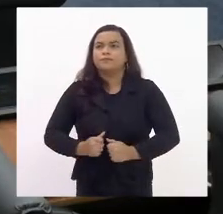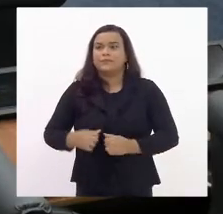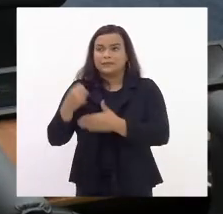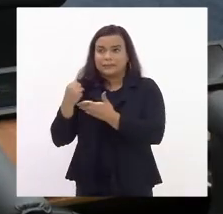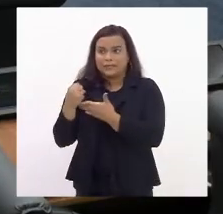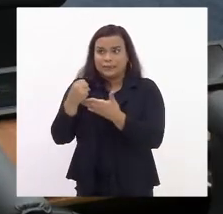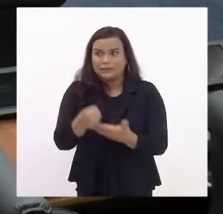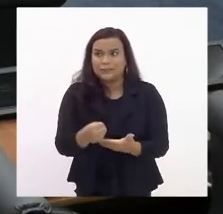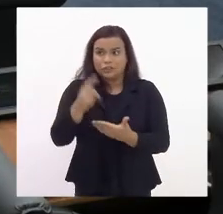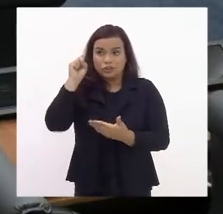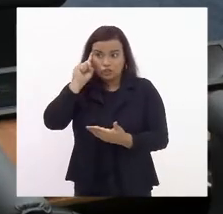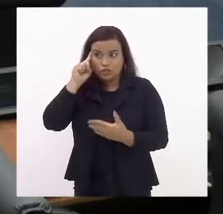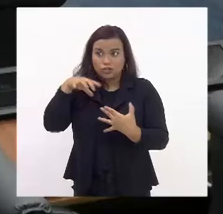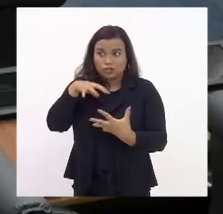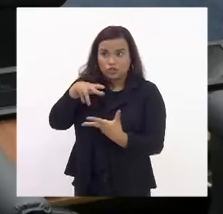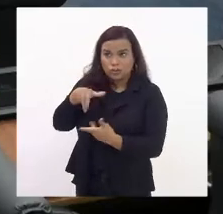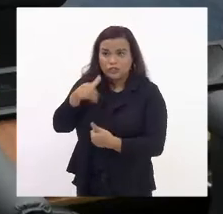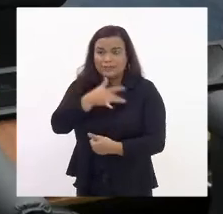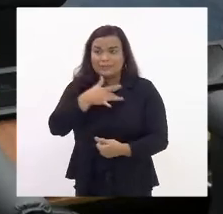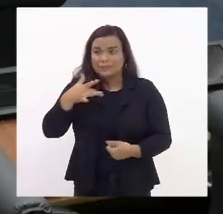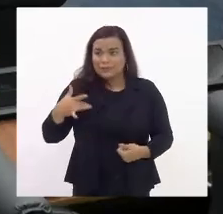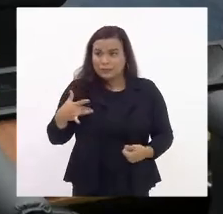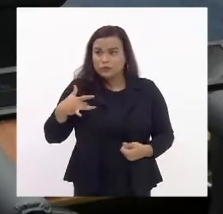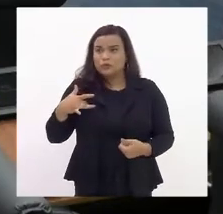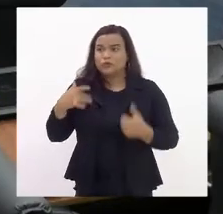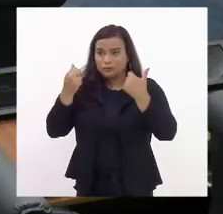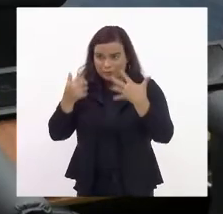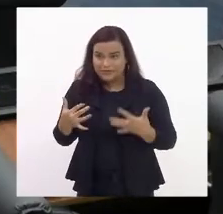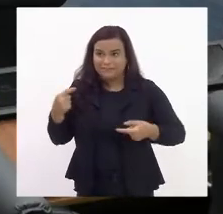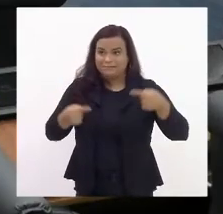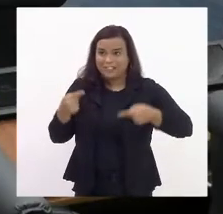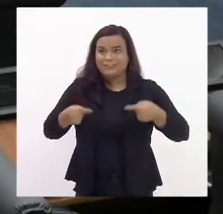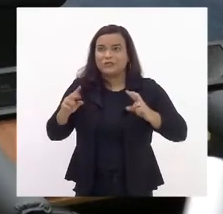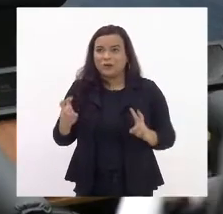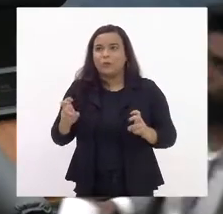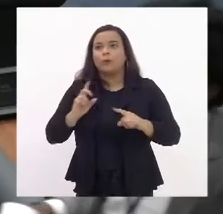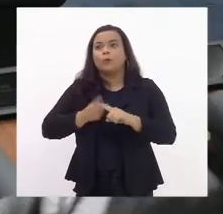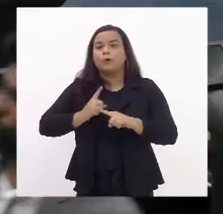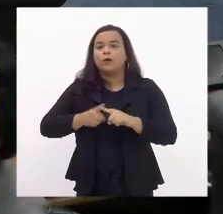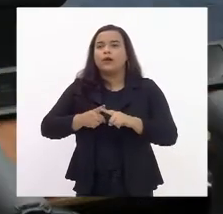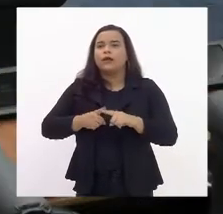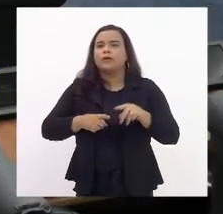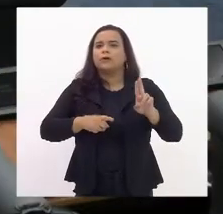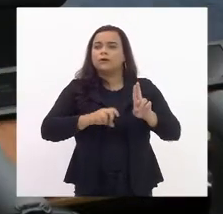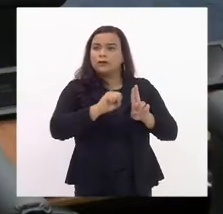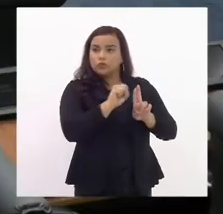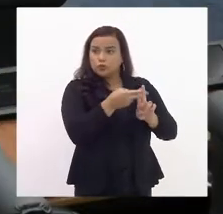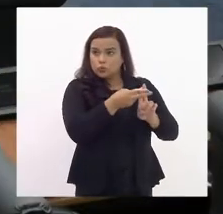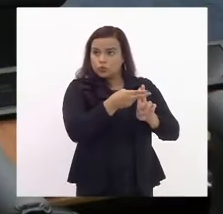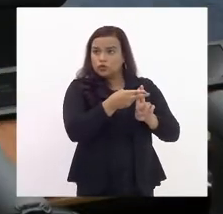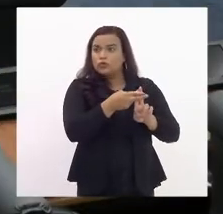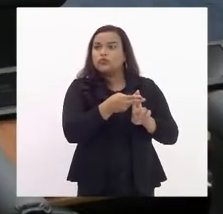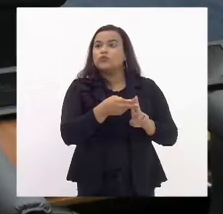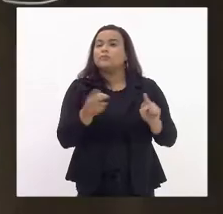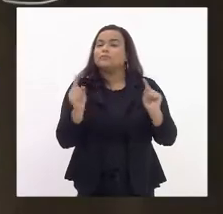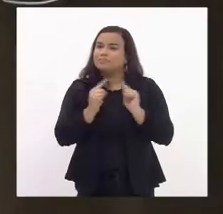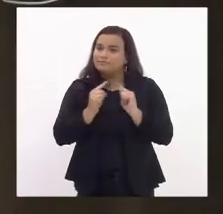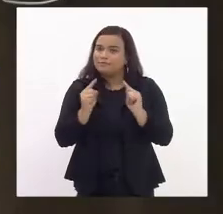trazendo o Dia Mundial da Saúde aqui para o nosso debate. Afinal de contas, o Sistema Único de Saúde tem